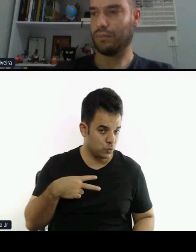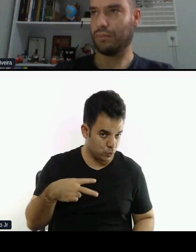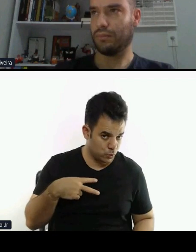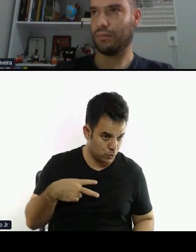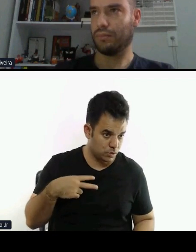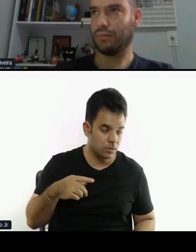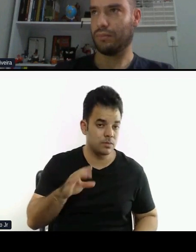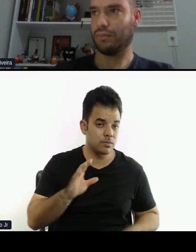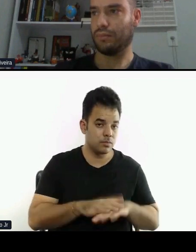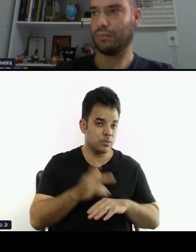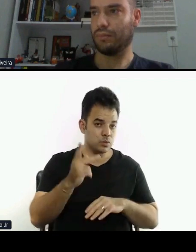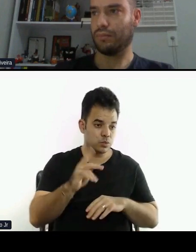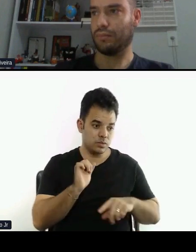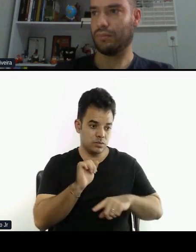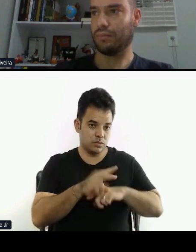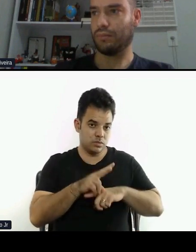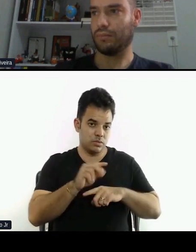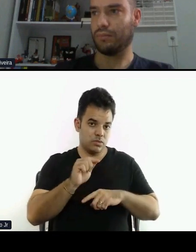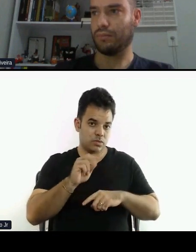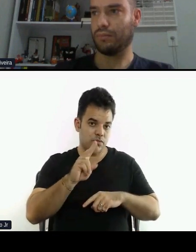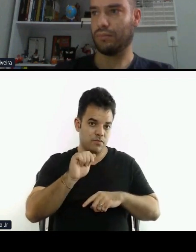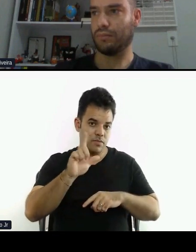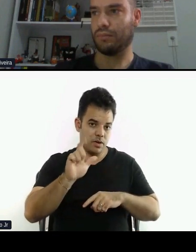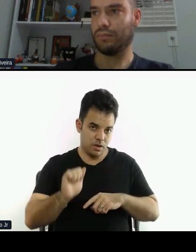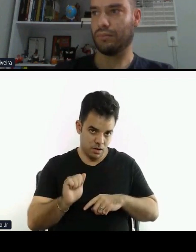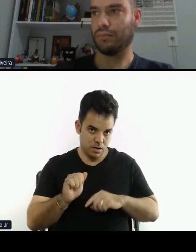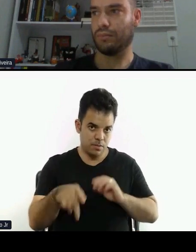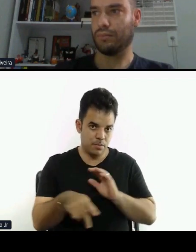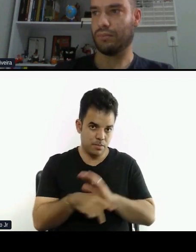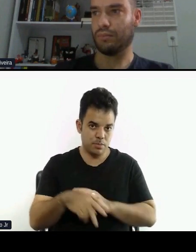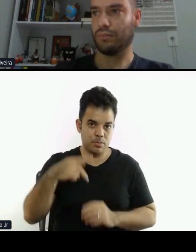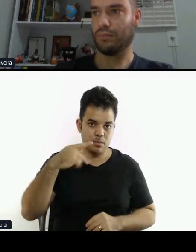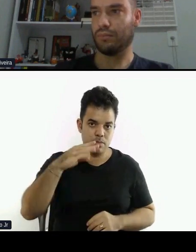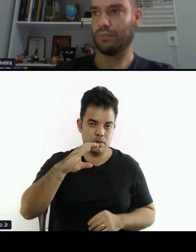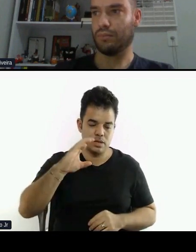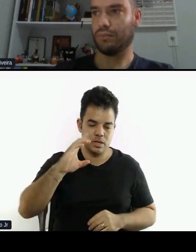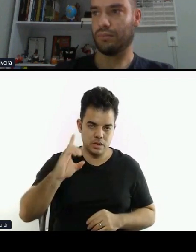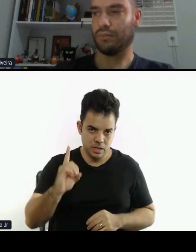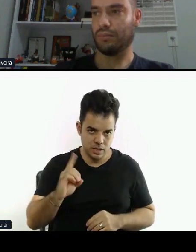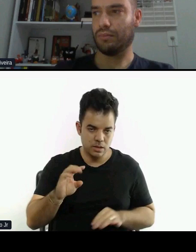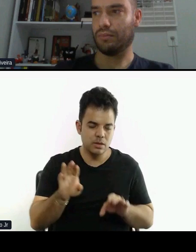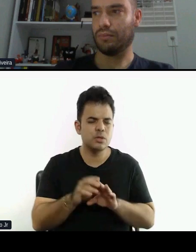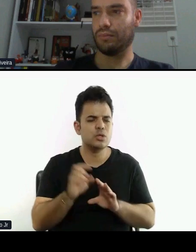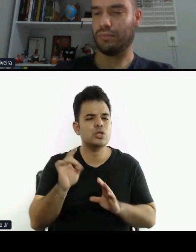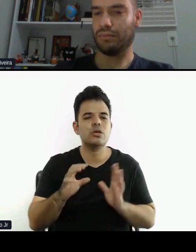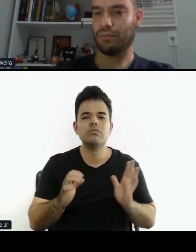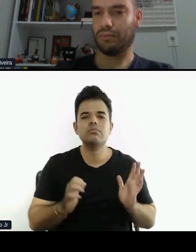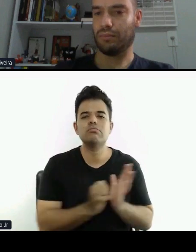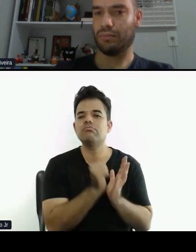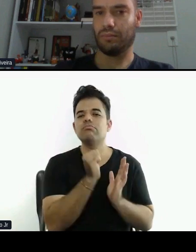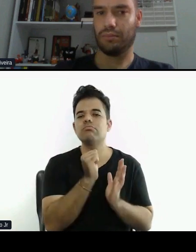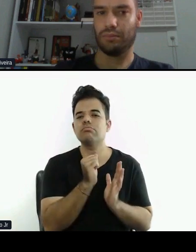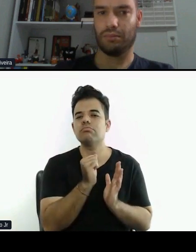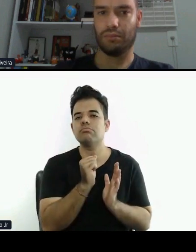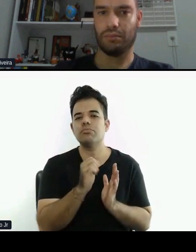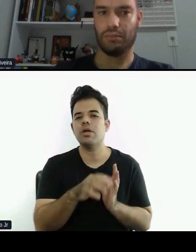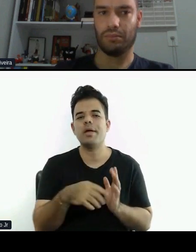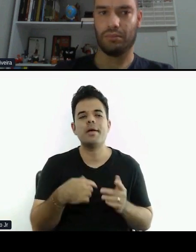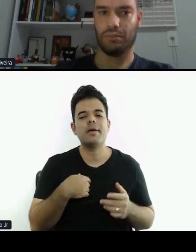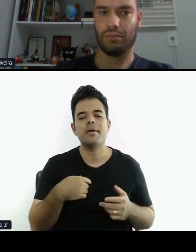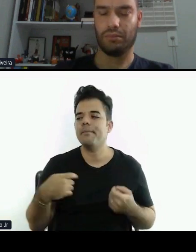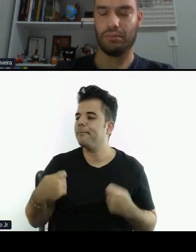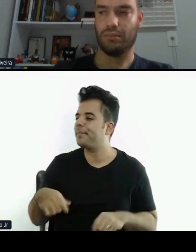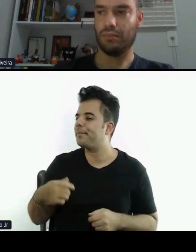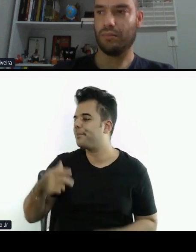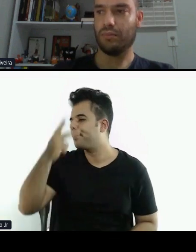preencher vagas de PCD, não por preencher, simplesmente falar, não, eu preciso de 3 pessoas